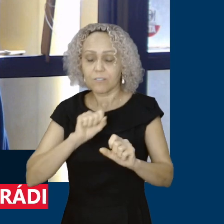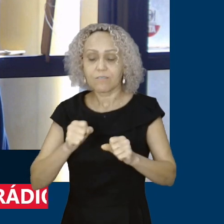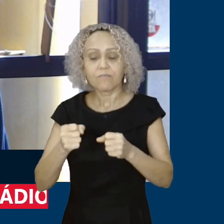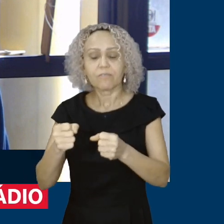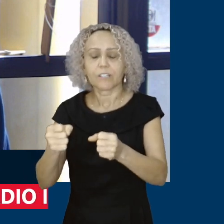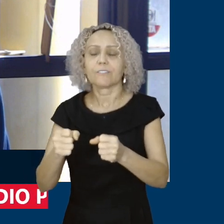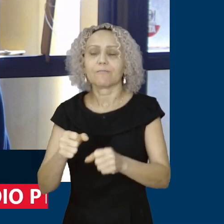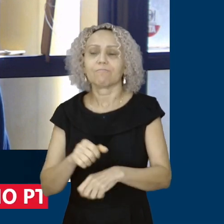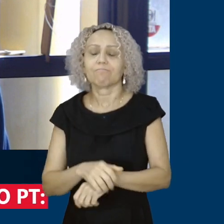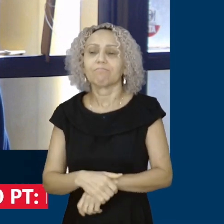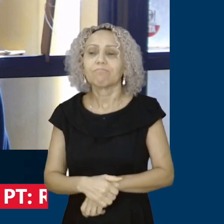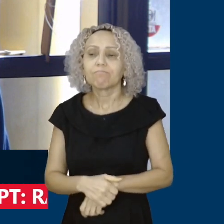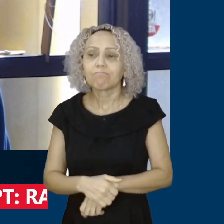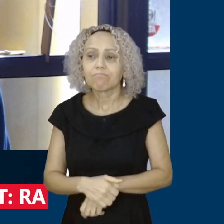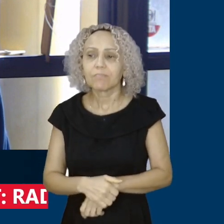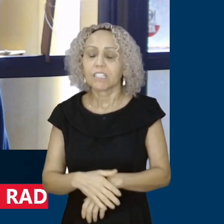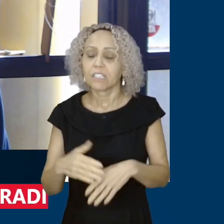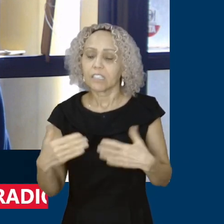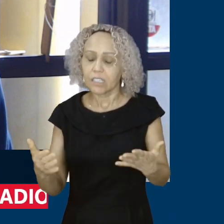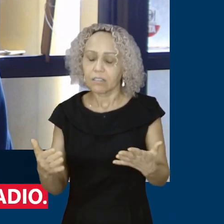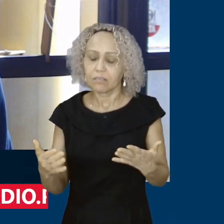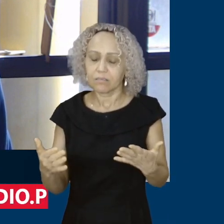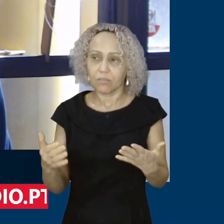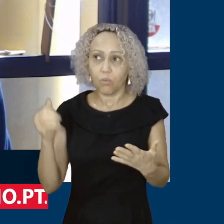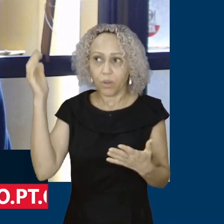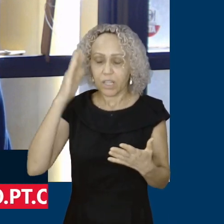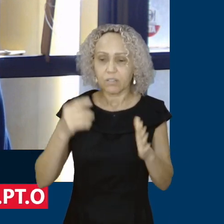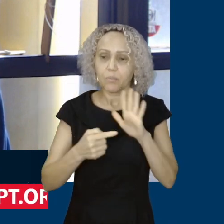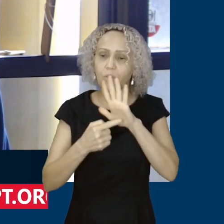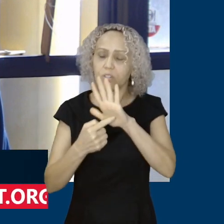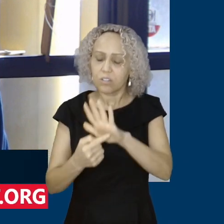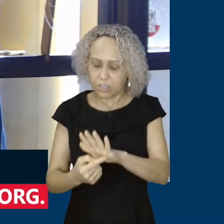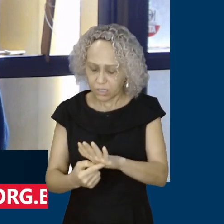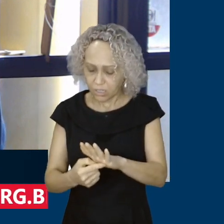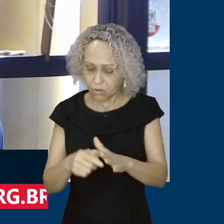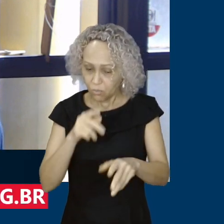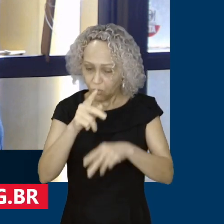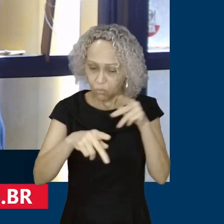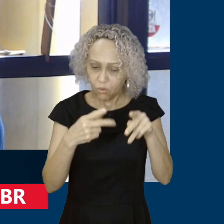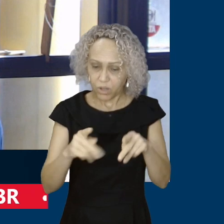mostrando para o povo brasileiro e para o mundo todo que está fazendo a lição de casa